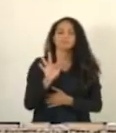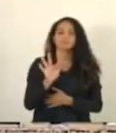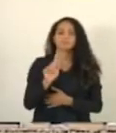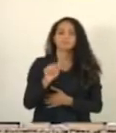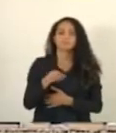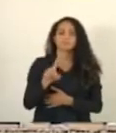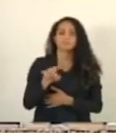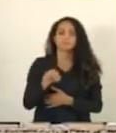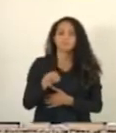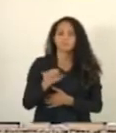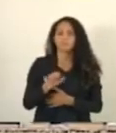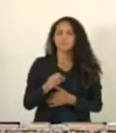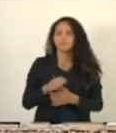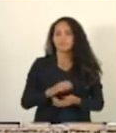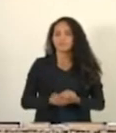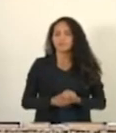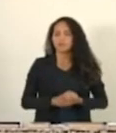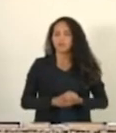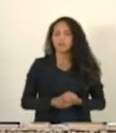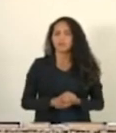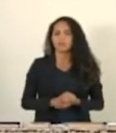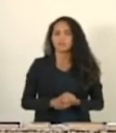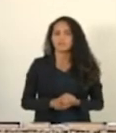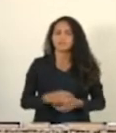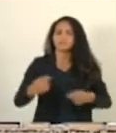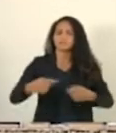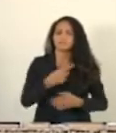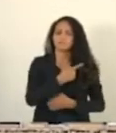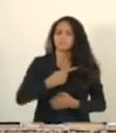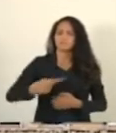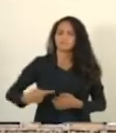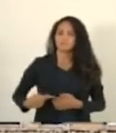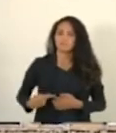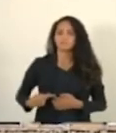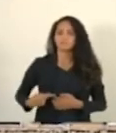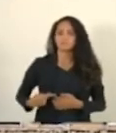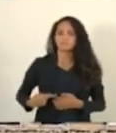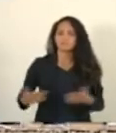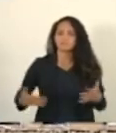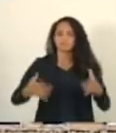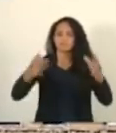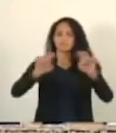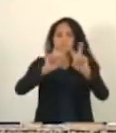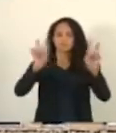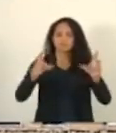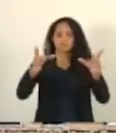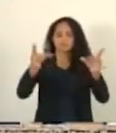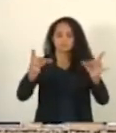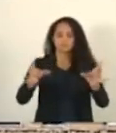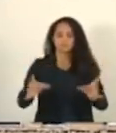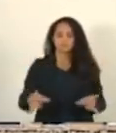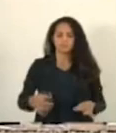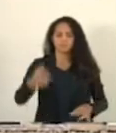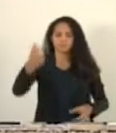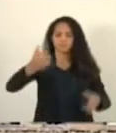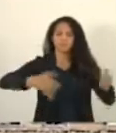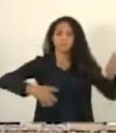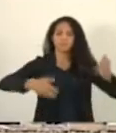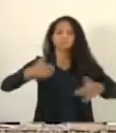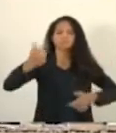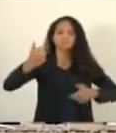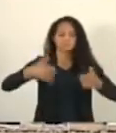com a palavra. Senhor presidente, eu vou avocar a matéria para relatar